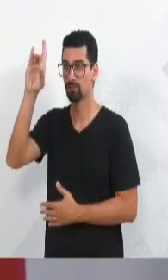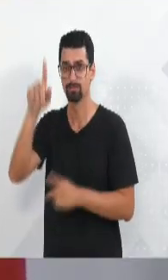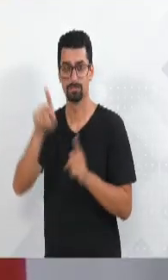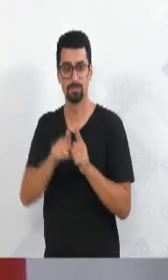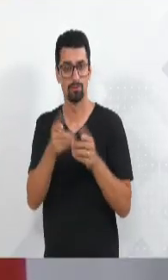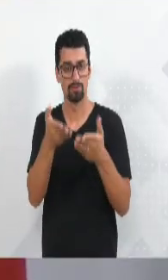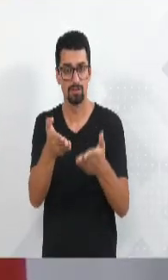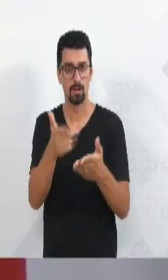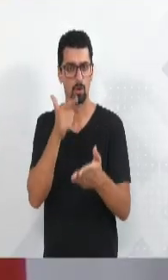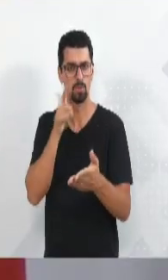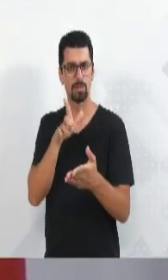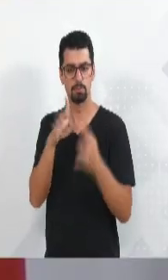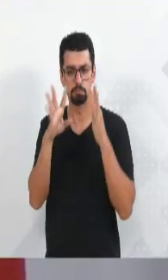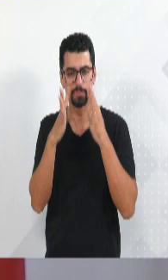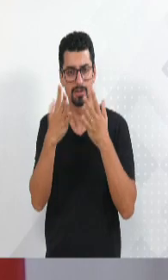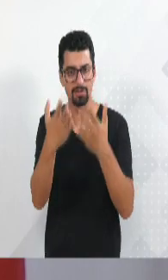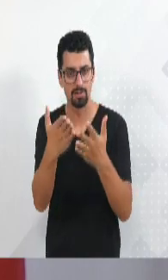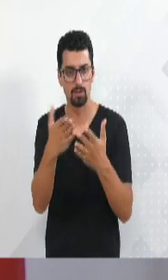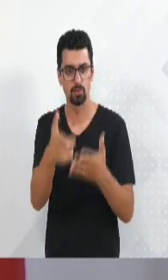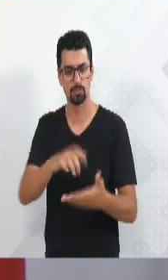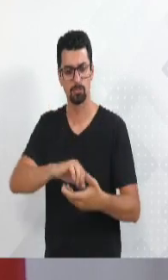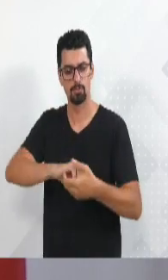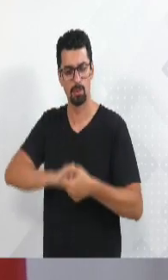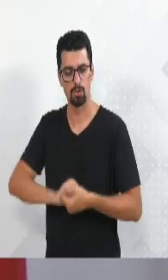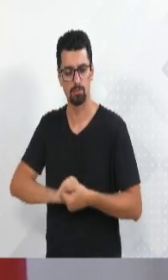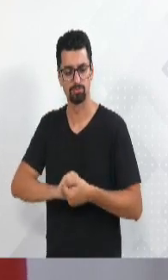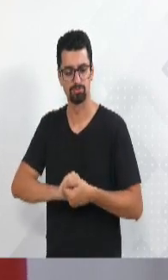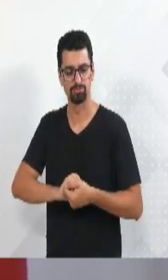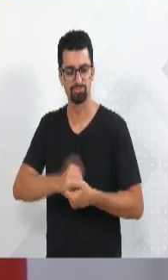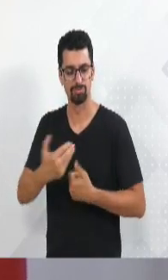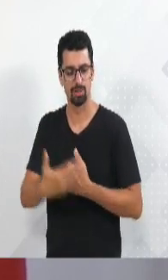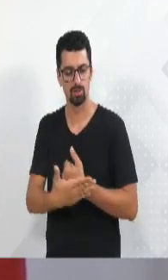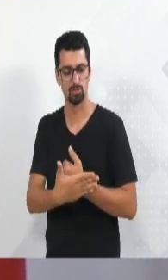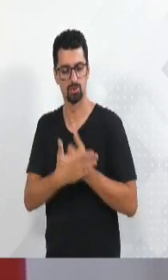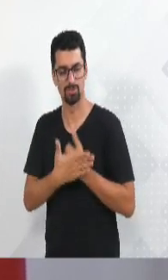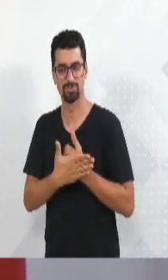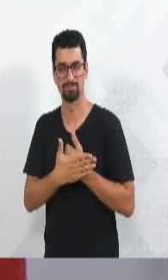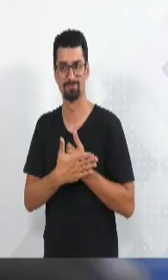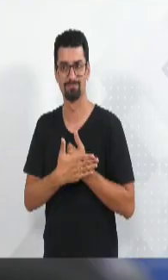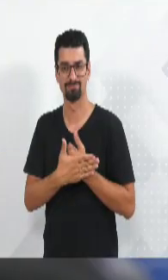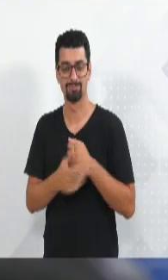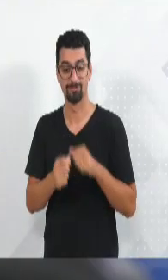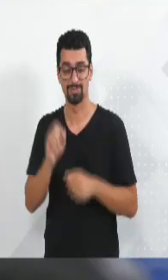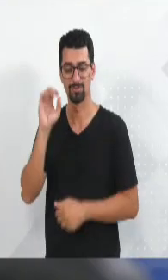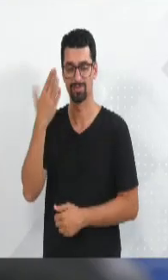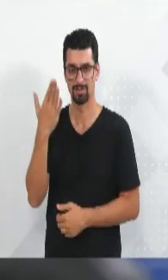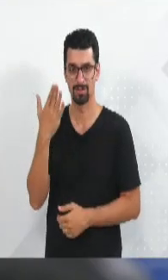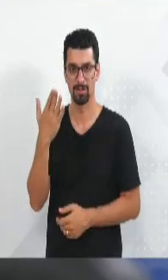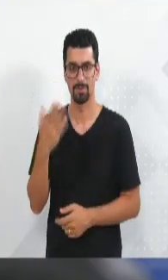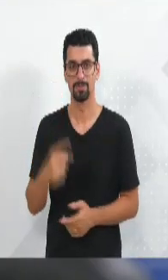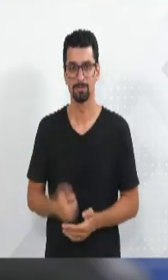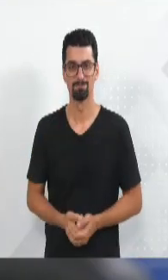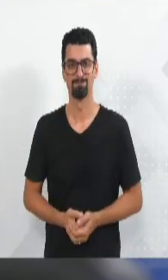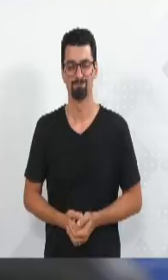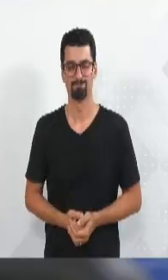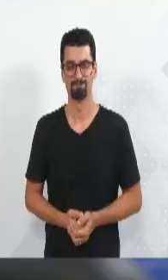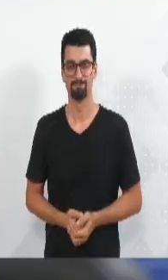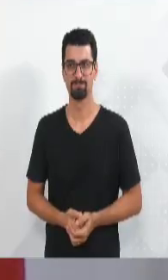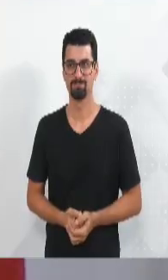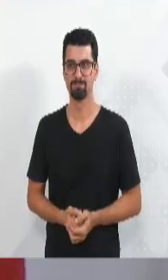eu consegui te ouvir você segurou a minha mão e fez com que isso acontecesse mas o maior responsável